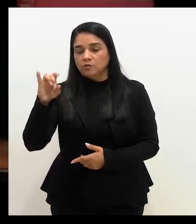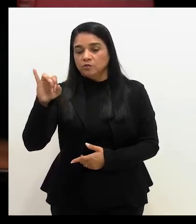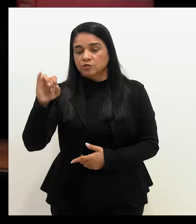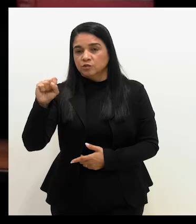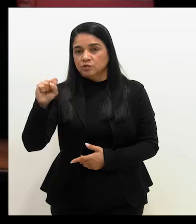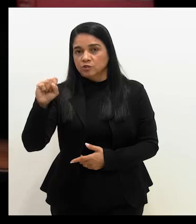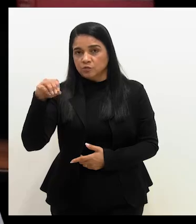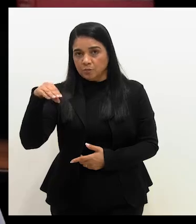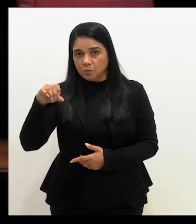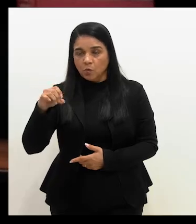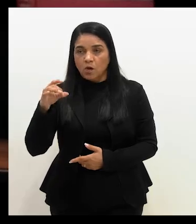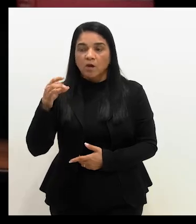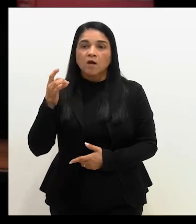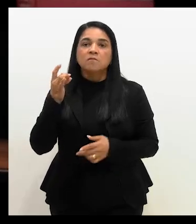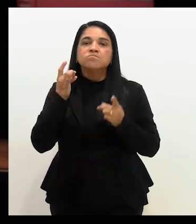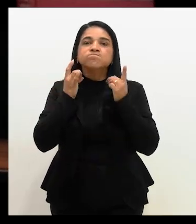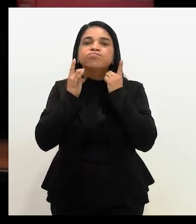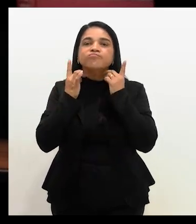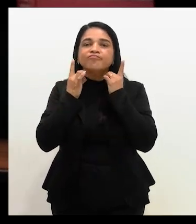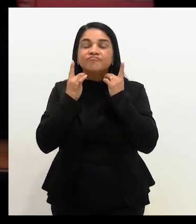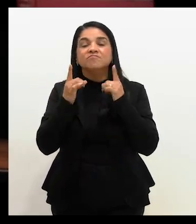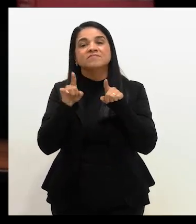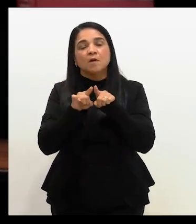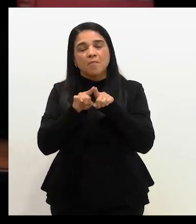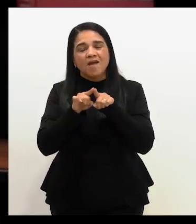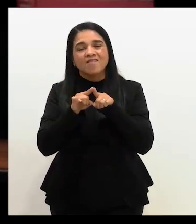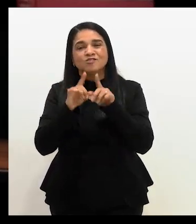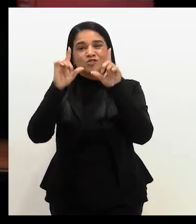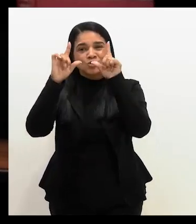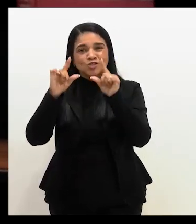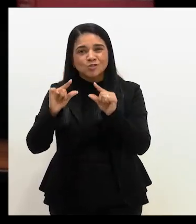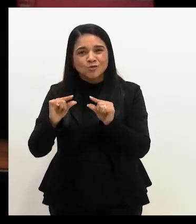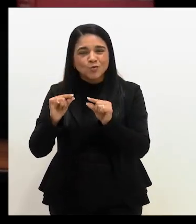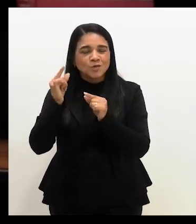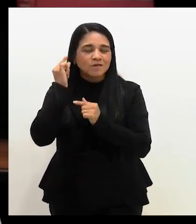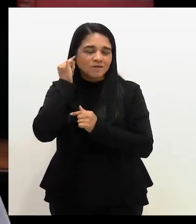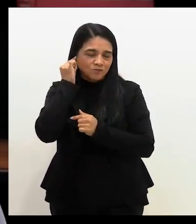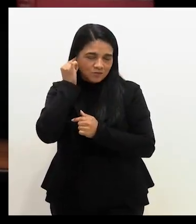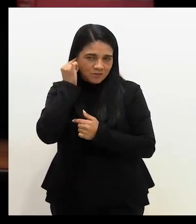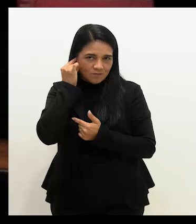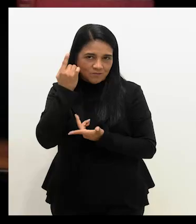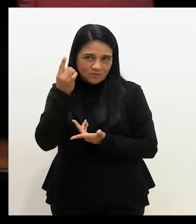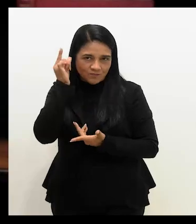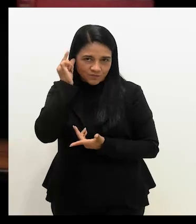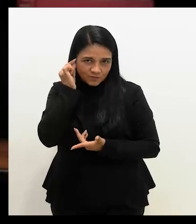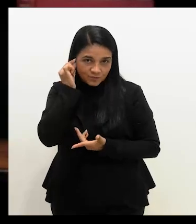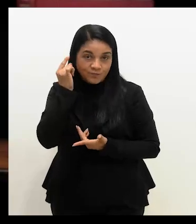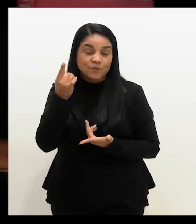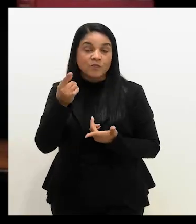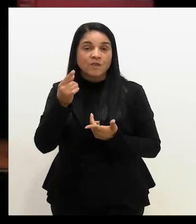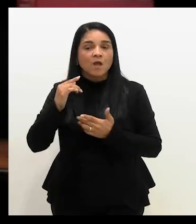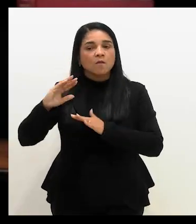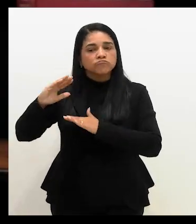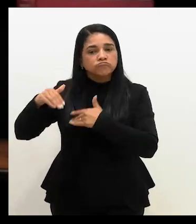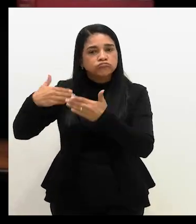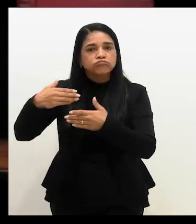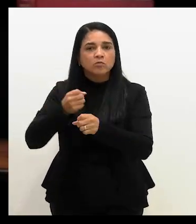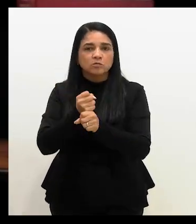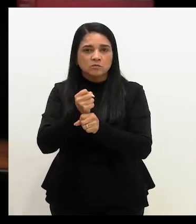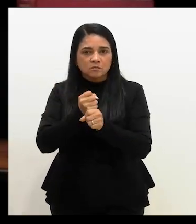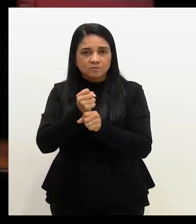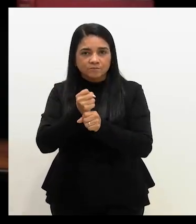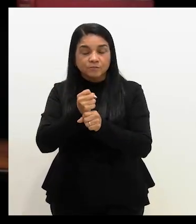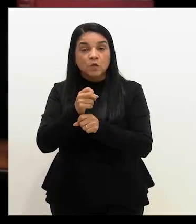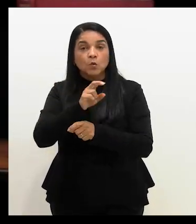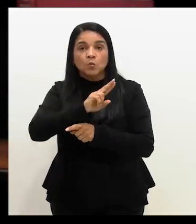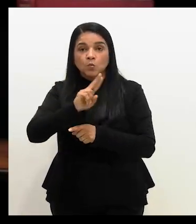células ciliadas, faz com que você diminua cada vez mais a sua reserva coclear e você tenha perda de audição.